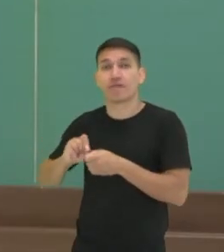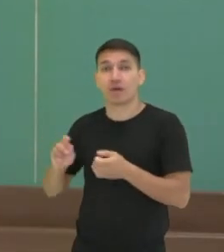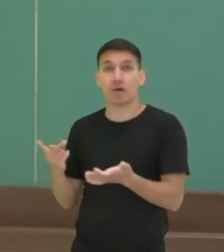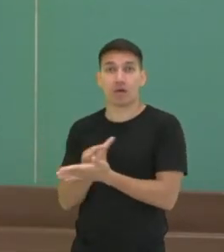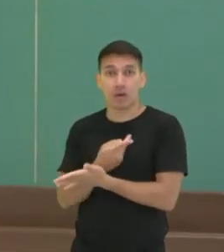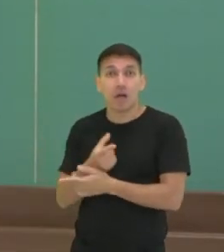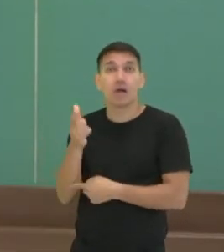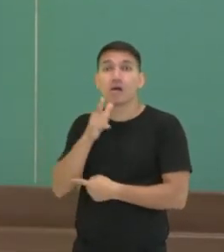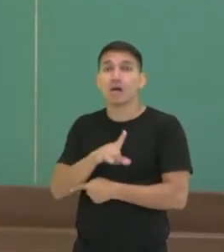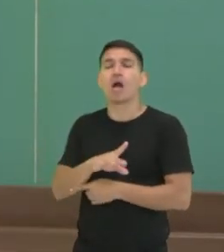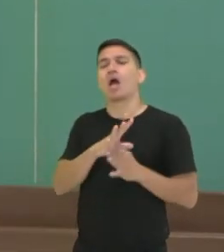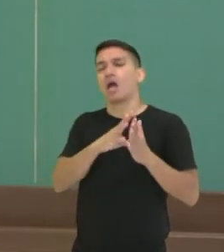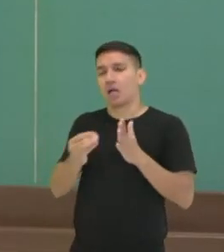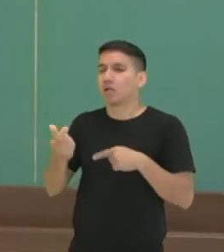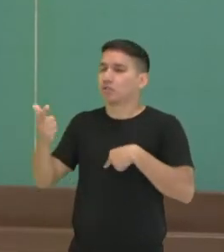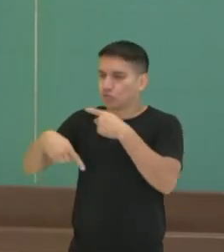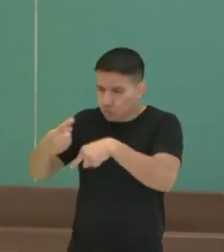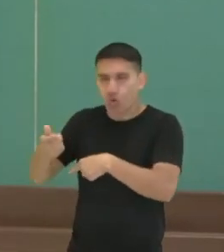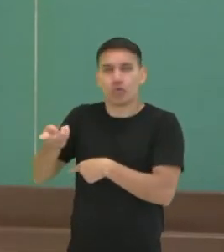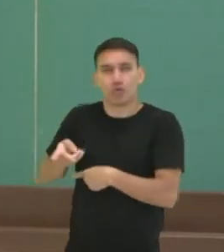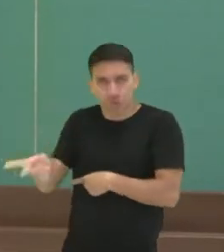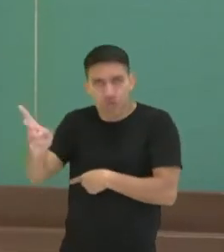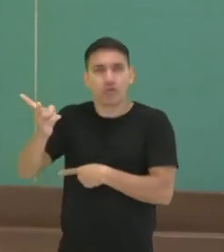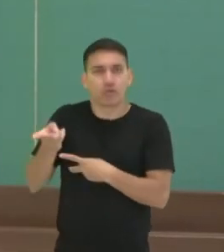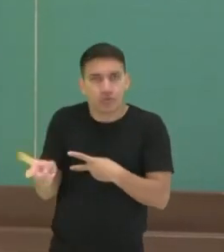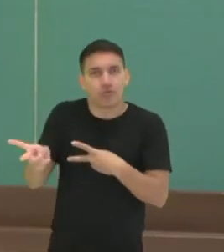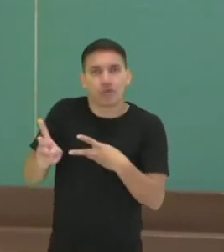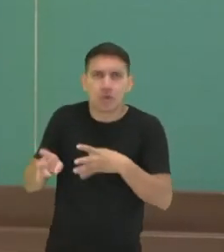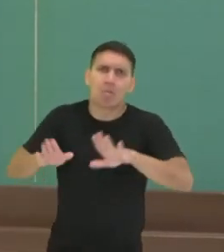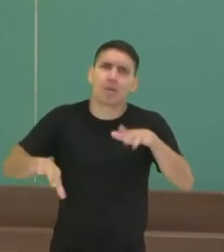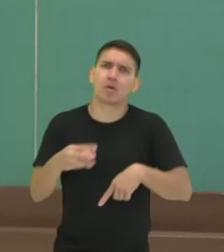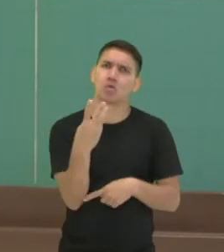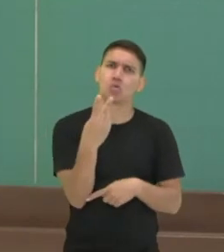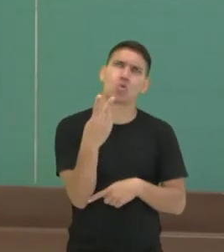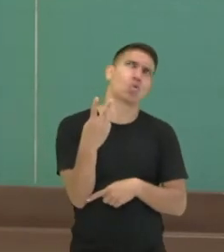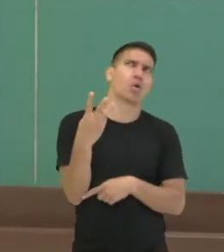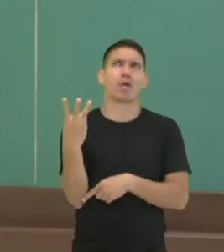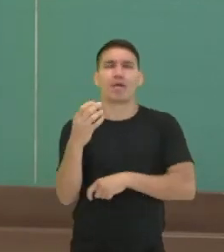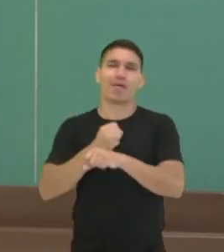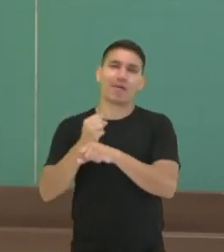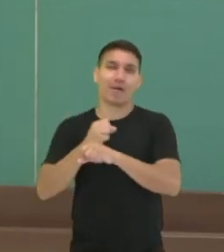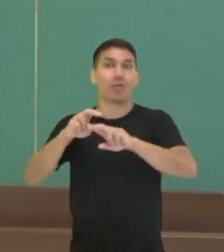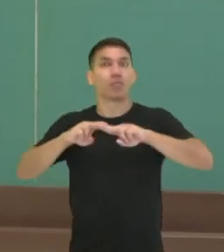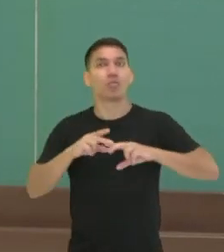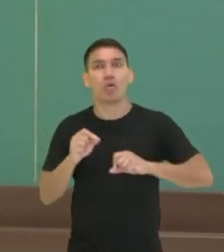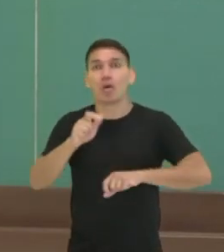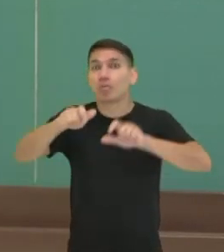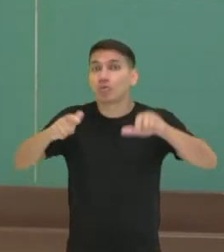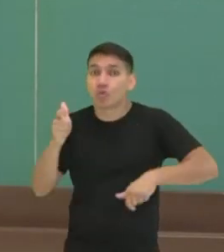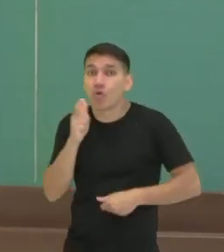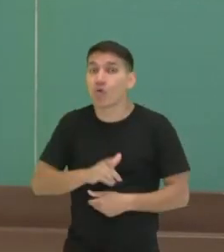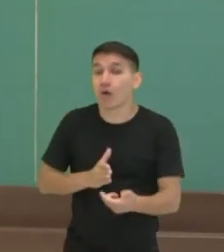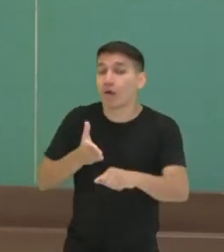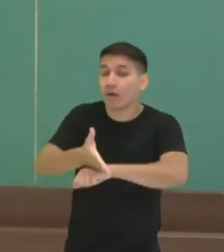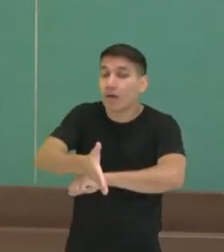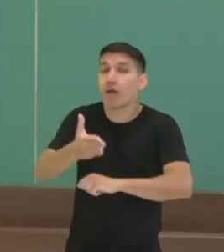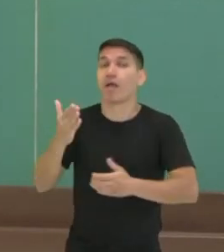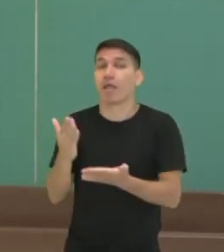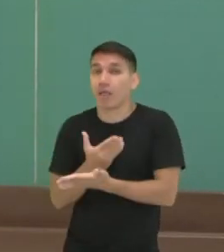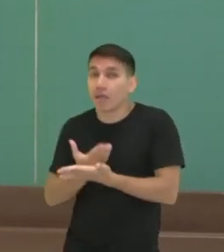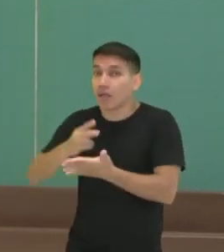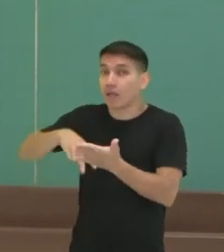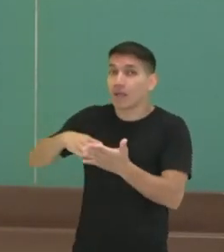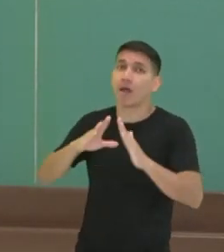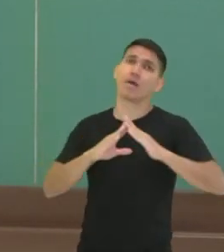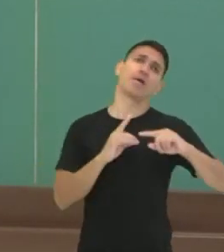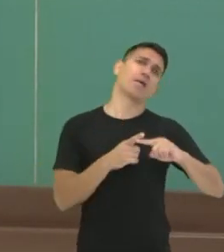eles repetiam sua obra. Era uma coisa que levava em torno de 2 a 3 anos. Por isso que quem tinha acesso à literatura era a igreja, porque estava lá dentro,